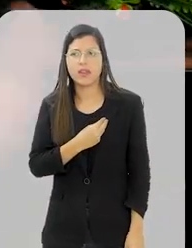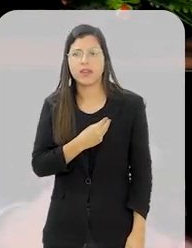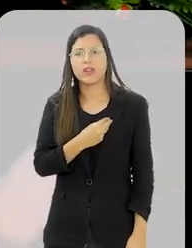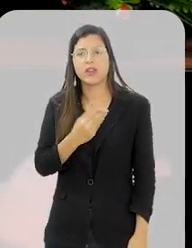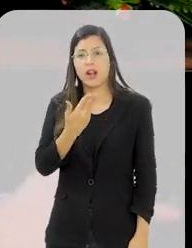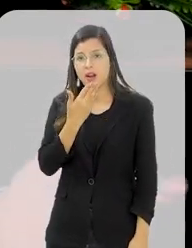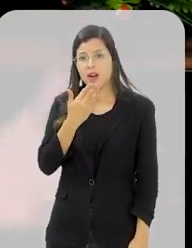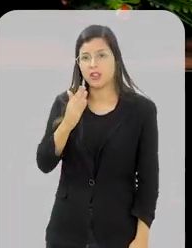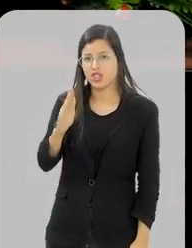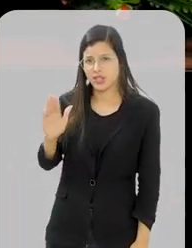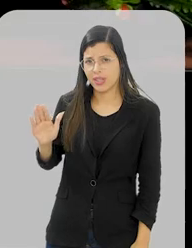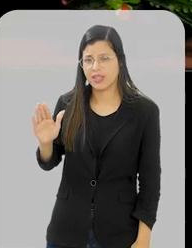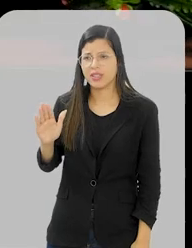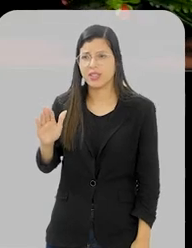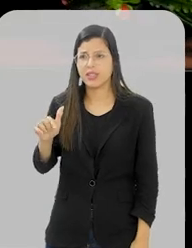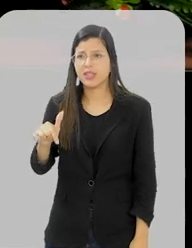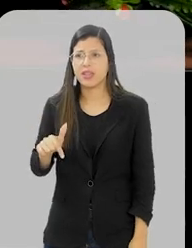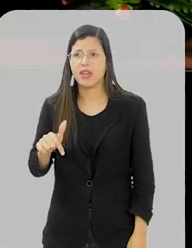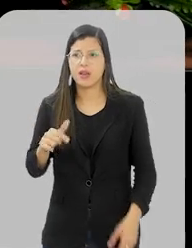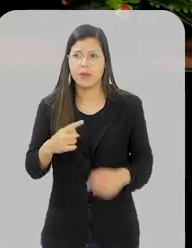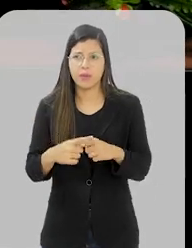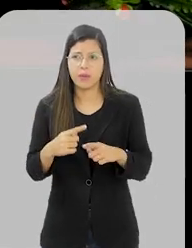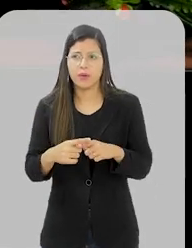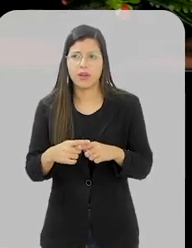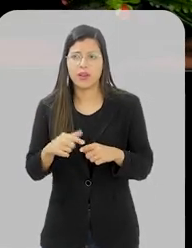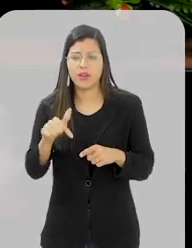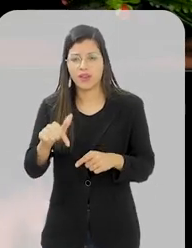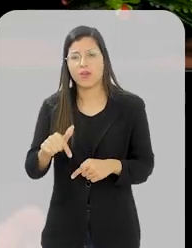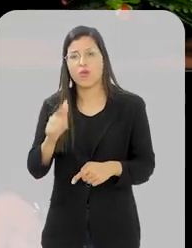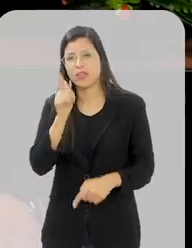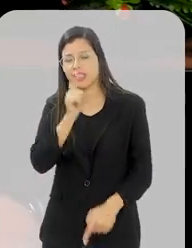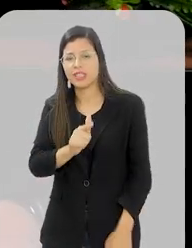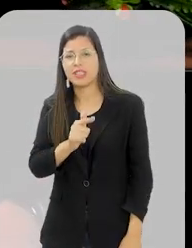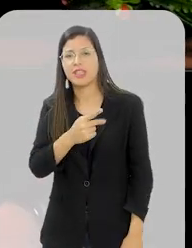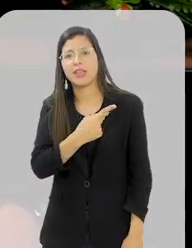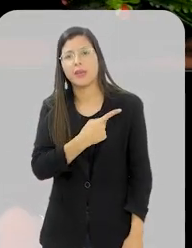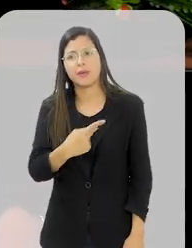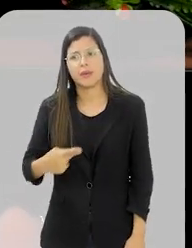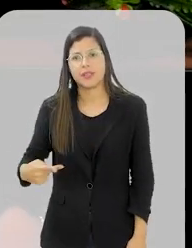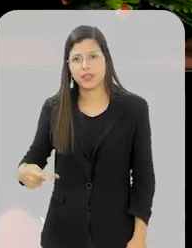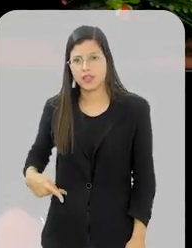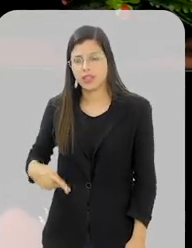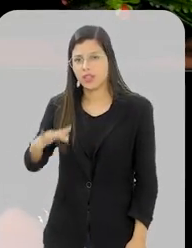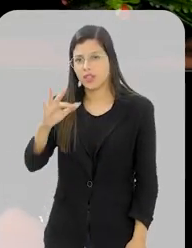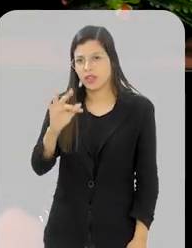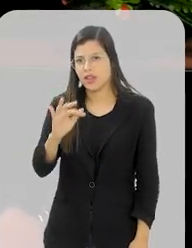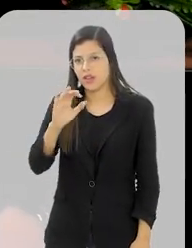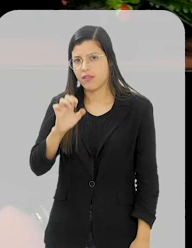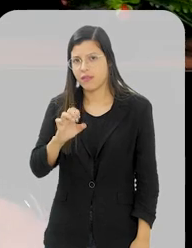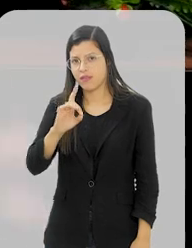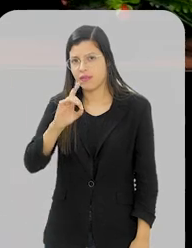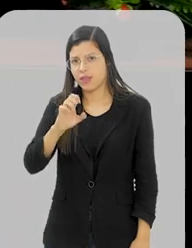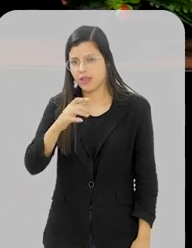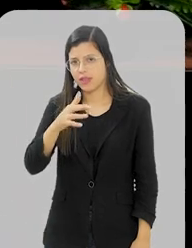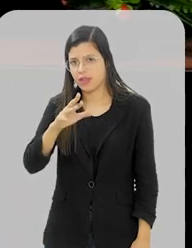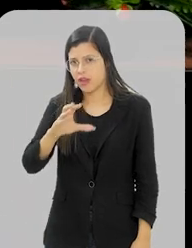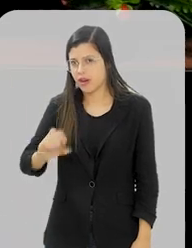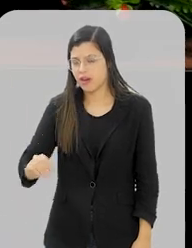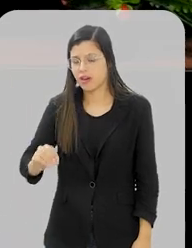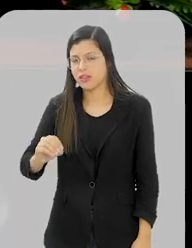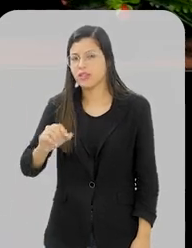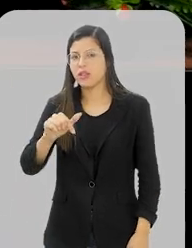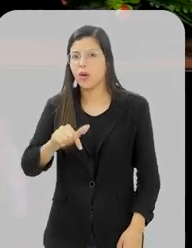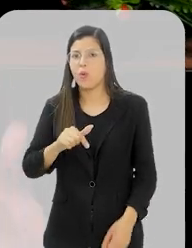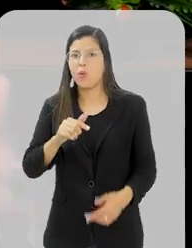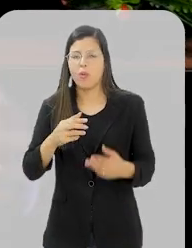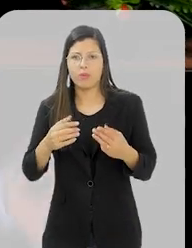candidato e me elegi porque na Comunidade Judaica é eleição direta me elegi a presidente da federação Israelita do Estado do Rio de Janeiro que é o guarda-chuva